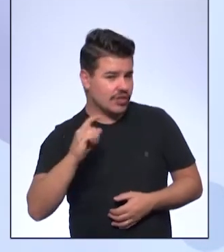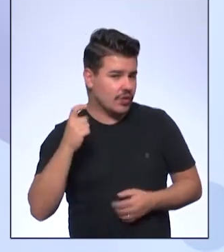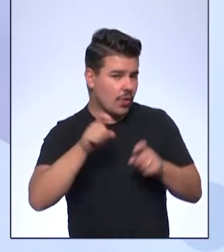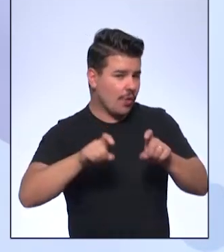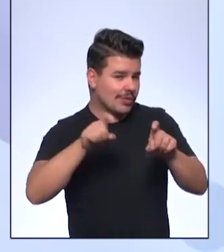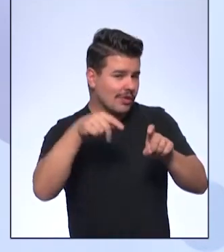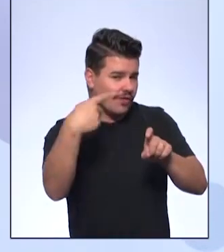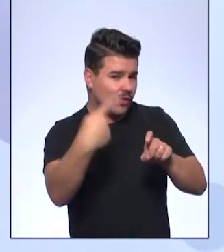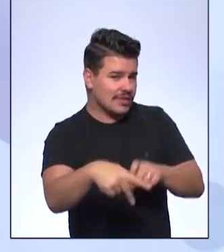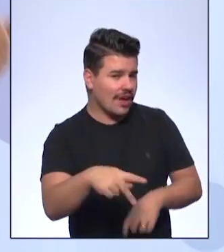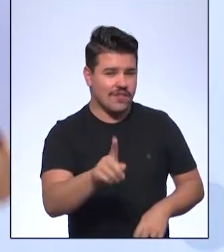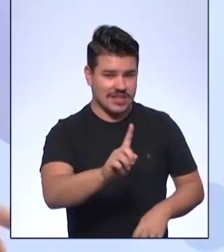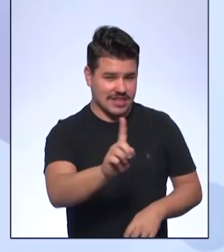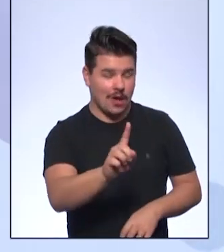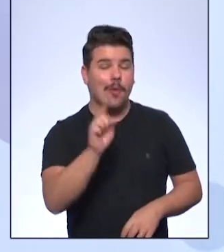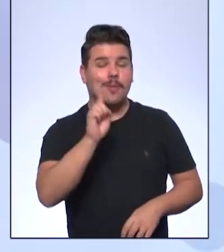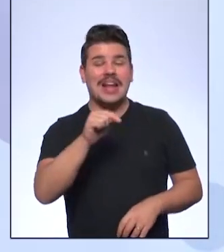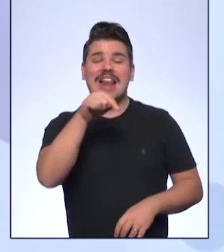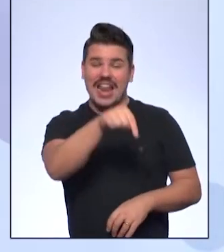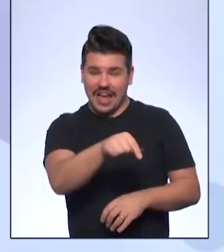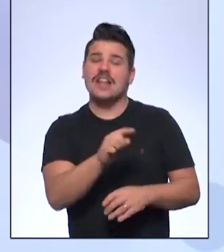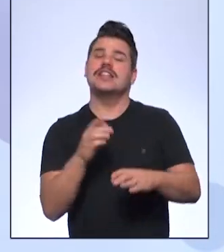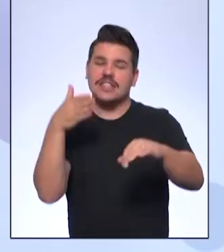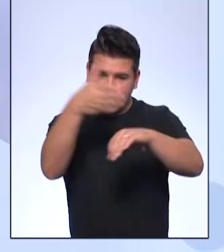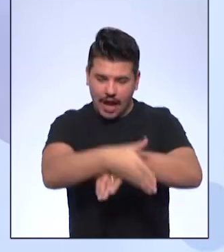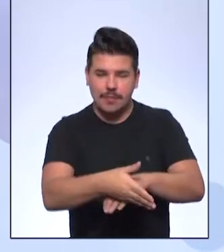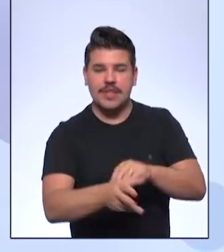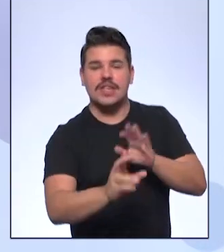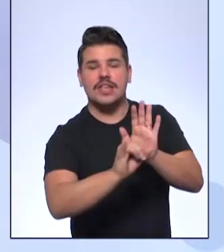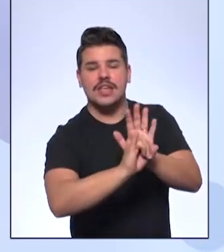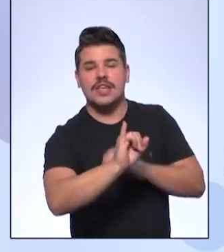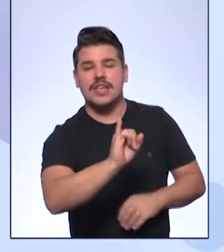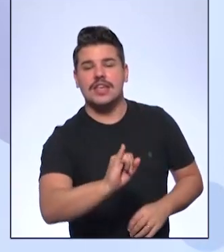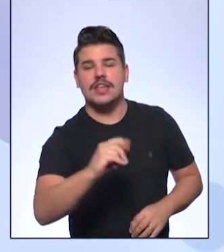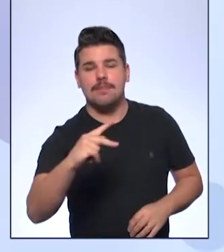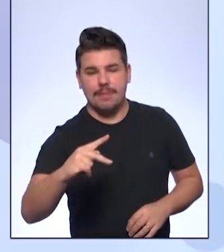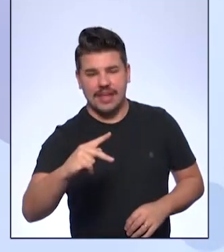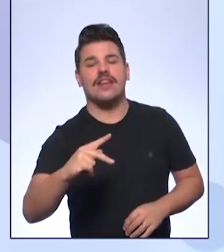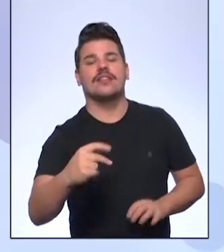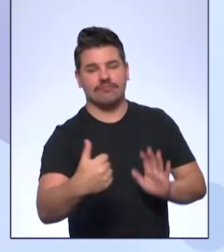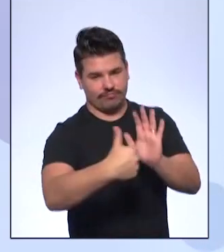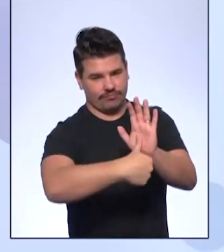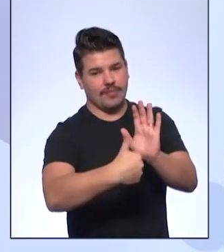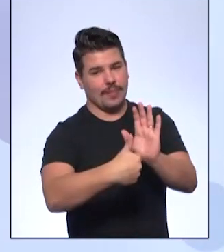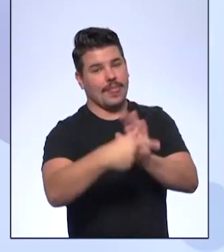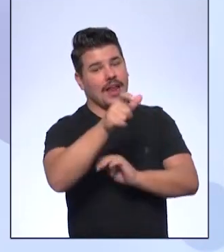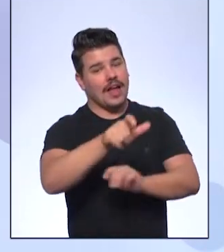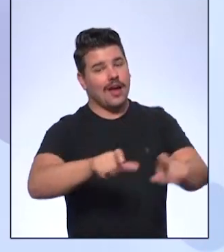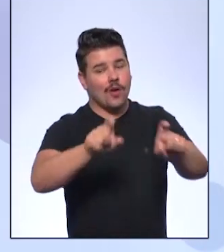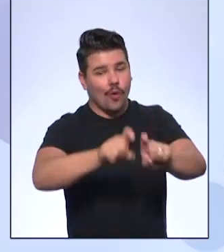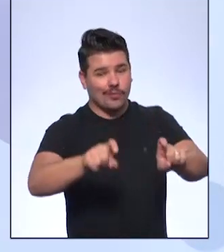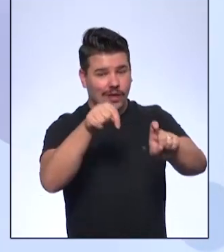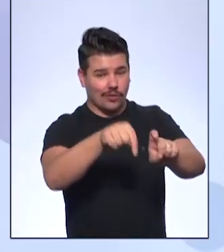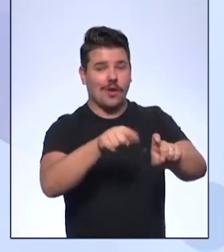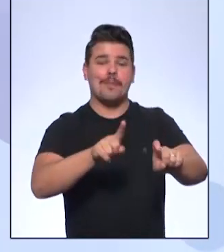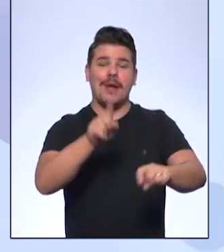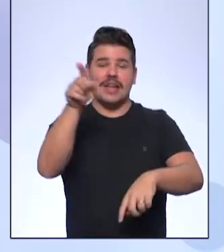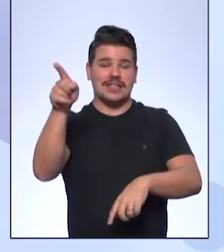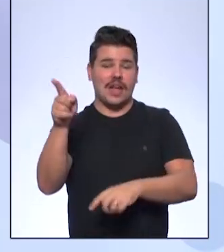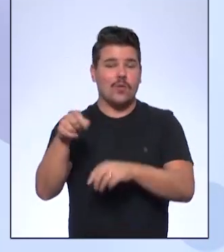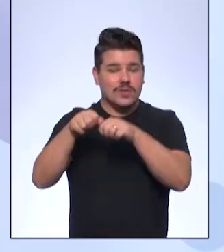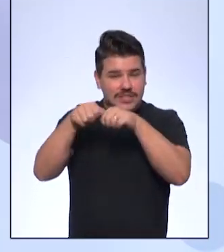o registro de que alguém logou naquele site, entendeu? A guia anônima, na verdade, ela é anônima para o computador, mas não para o